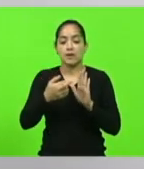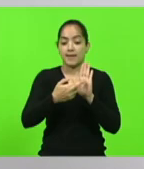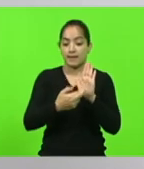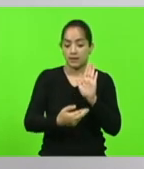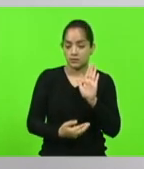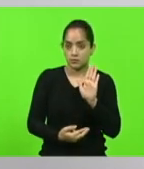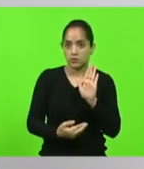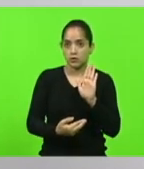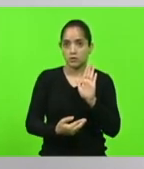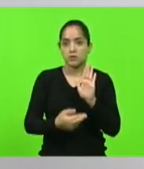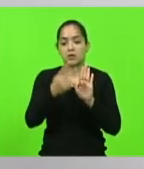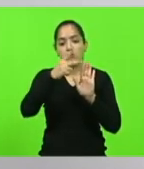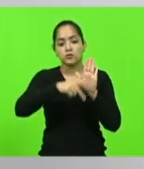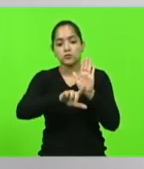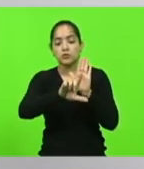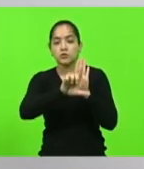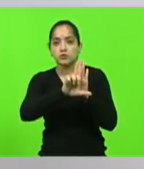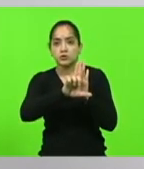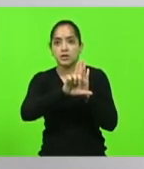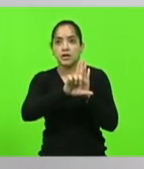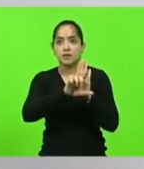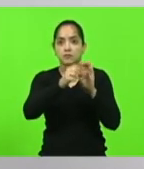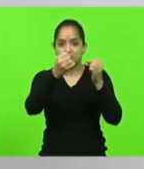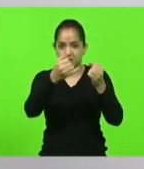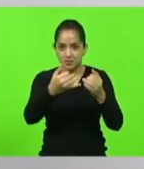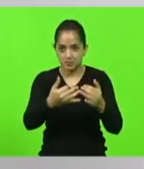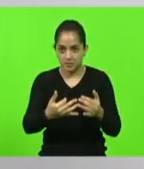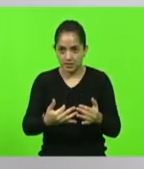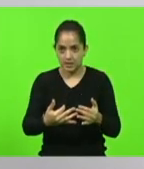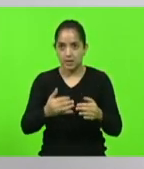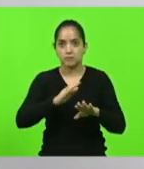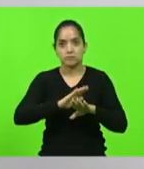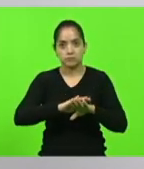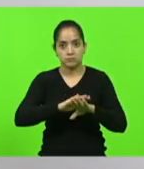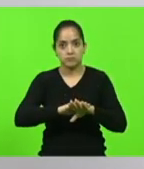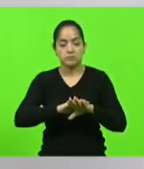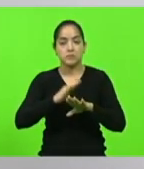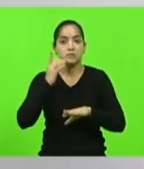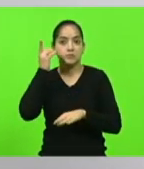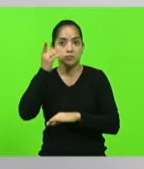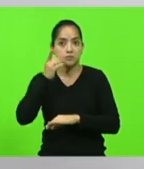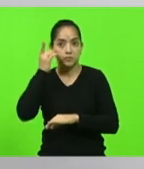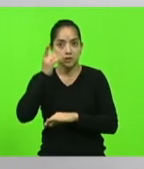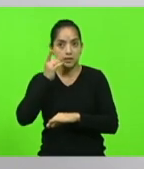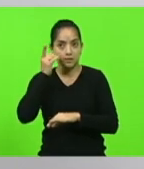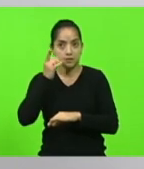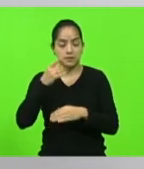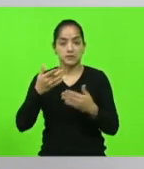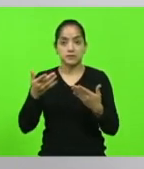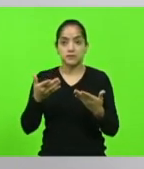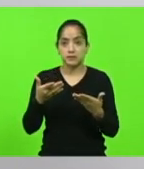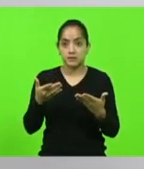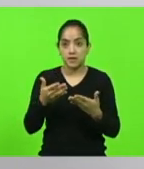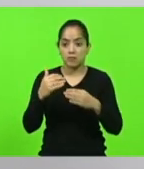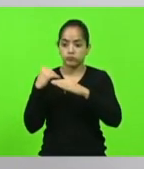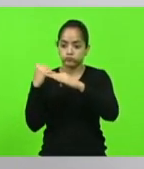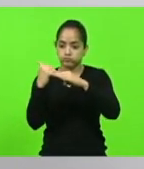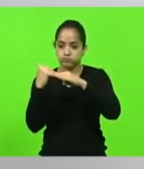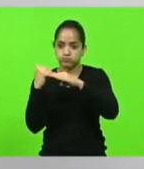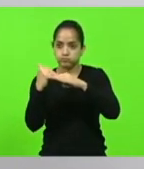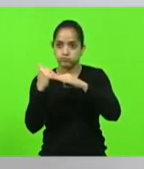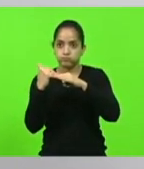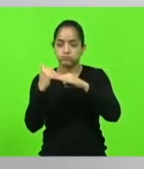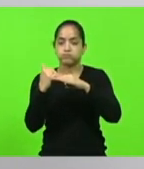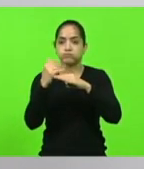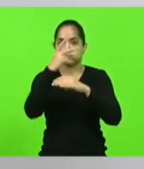os projetos de lei acima mencionados de iniciativa parlamentar quem tenta um equiparar os doentes renais